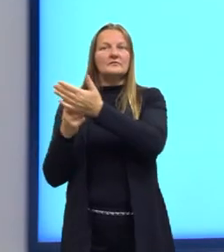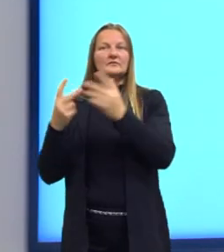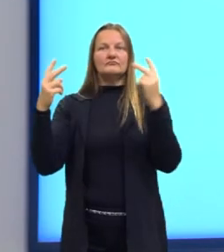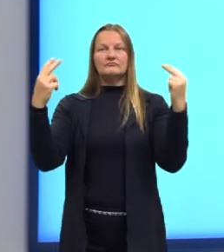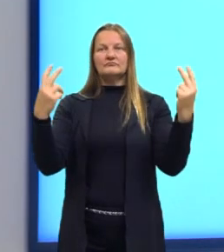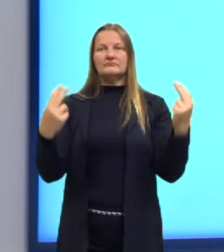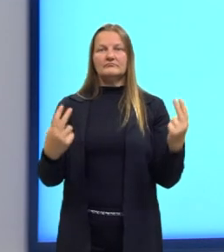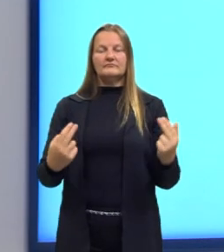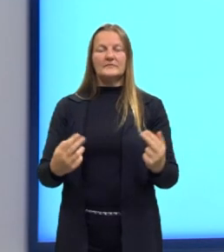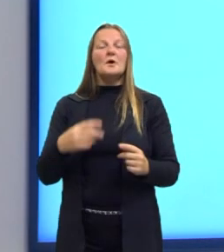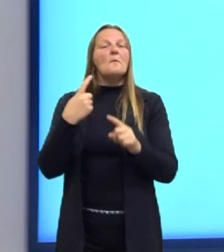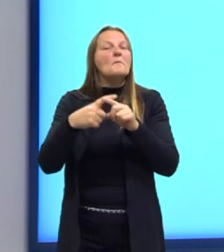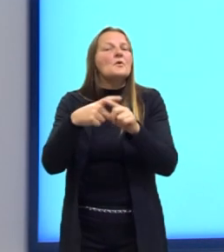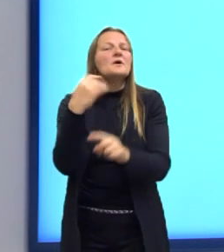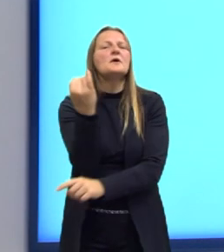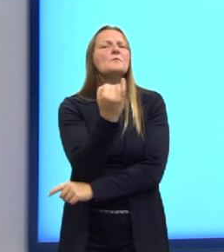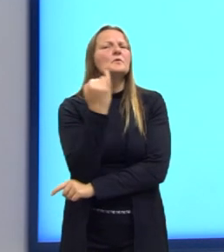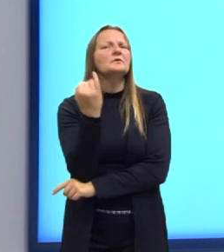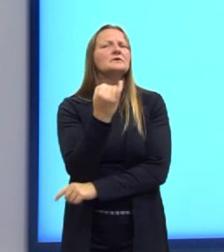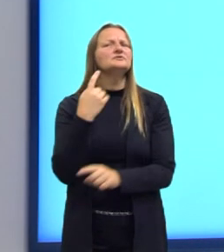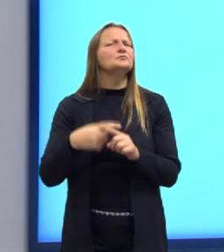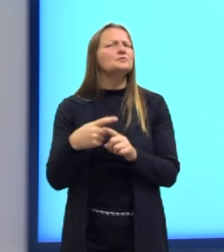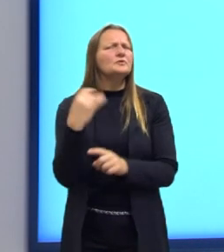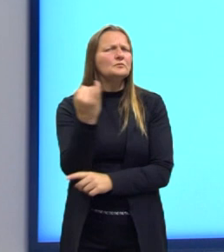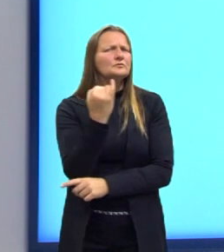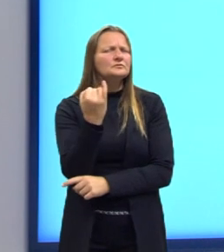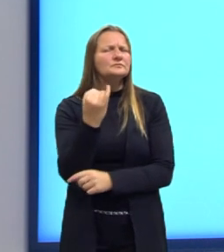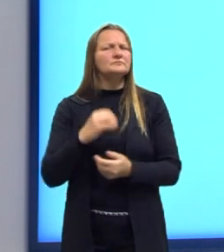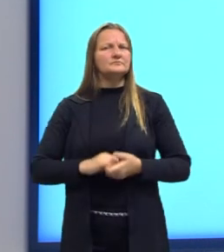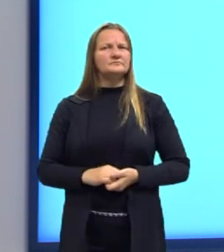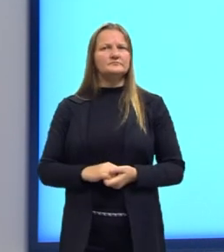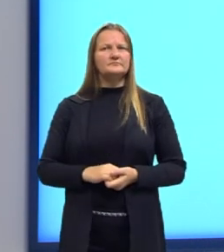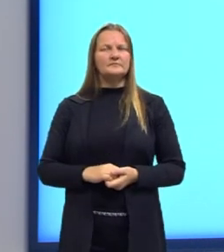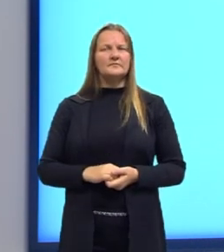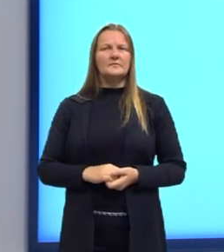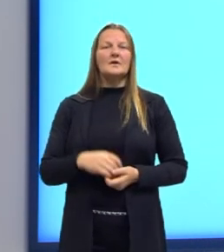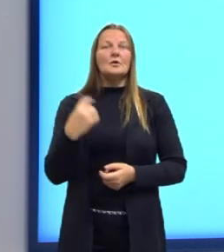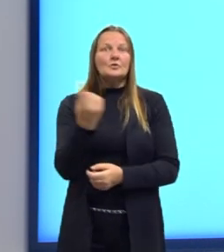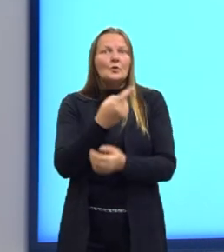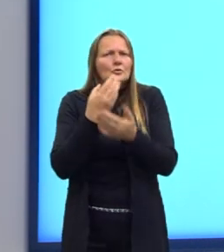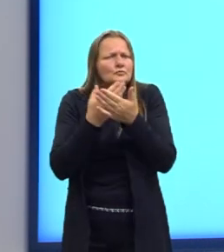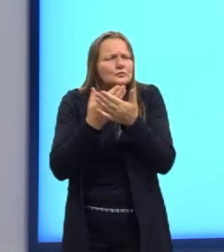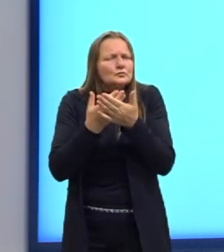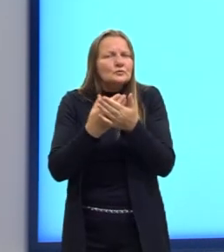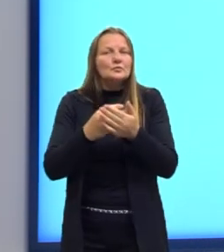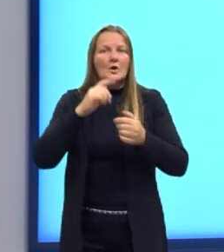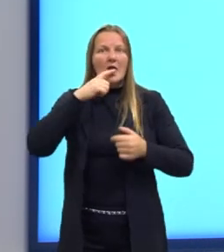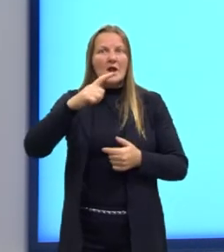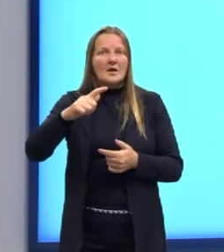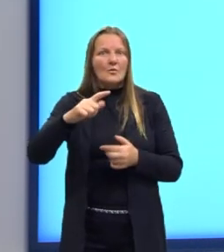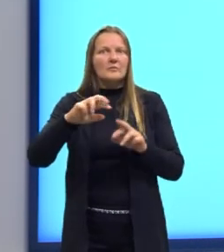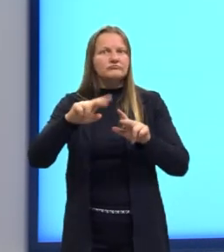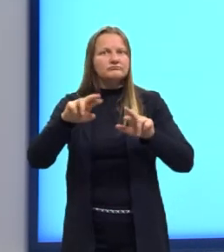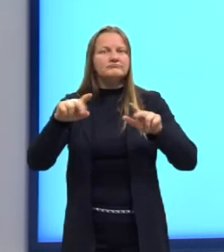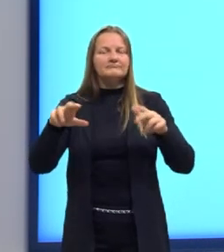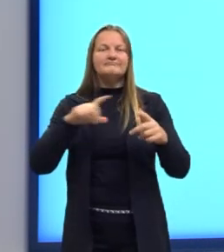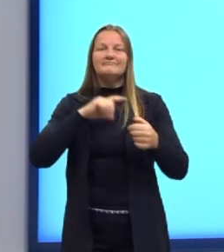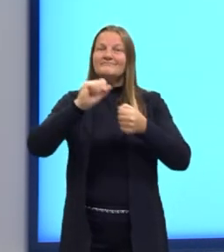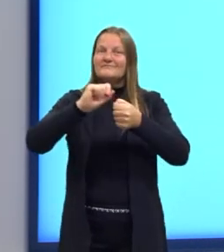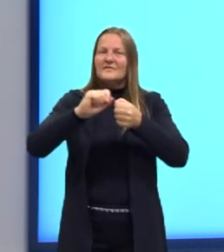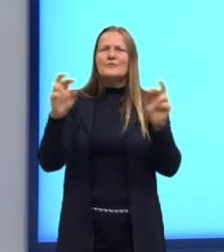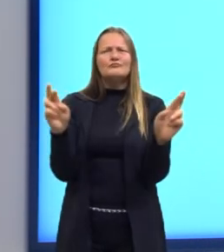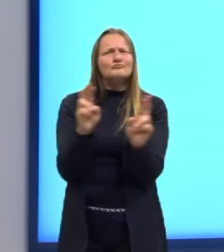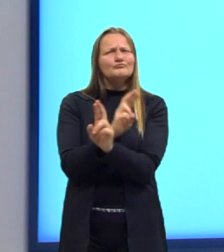e por que importância do qual a importância delas cognatas quando nós estudamos um novo idioma nós